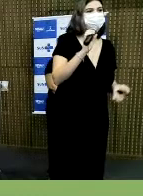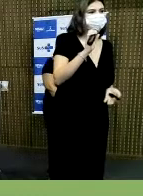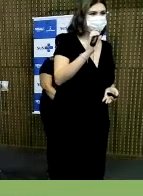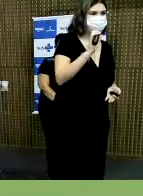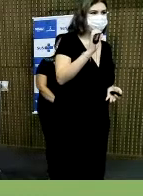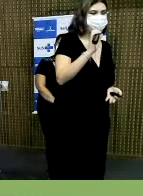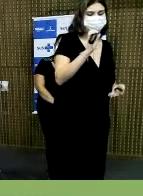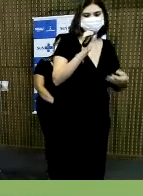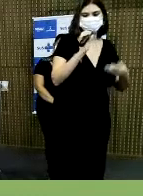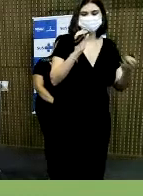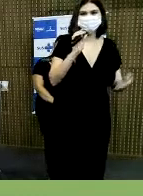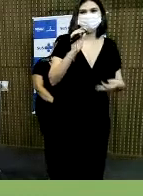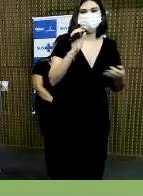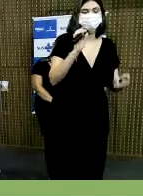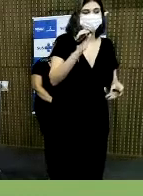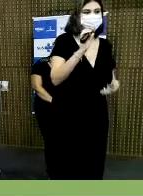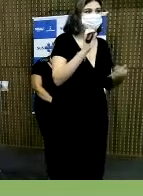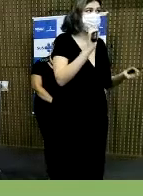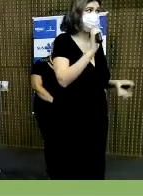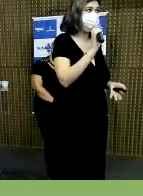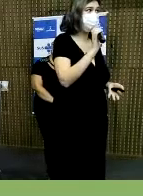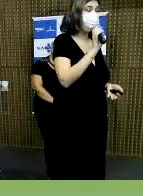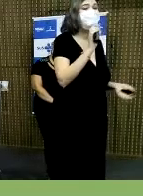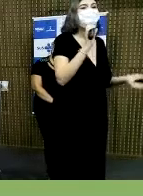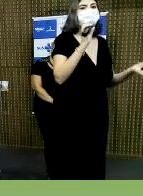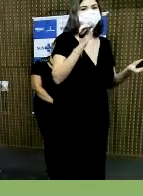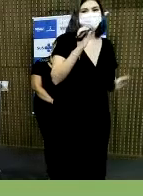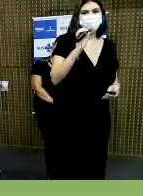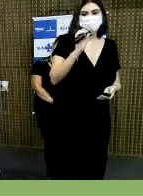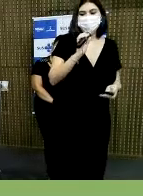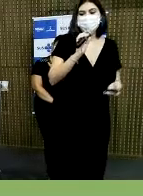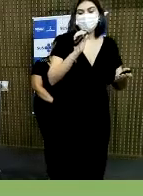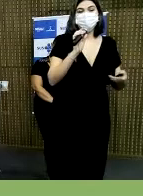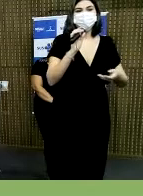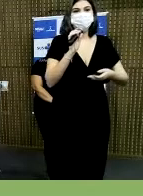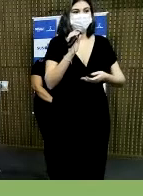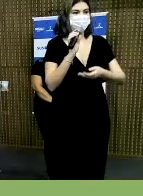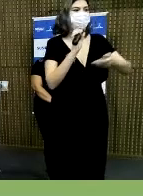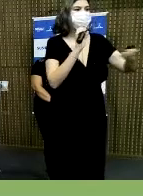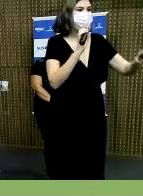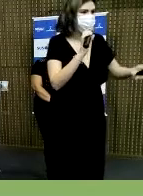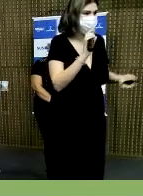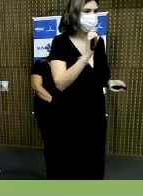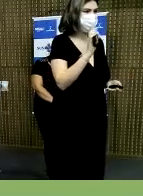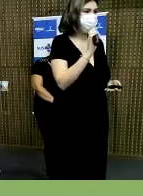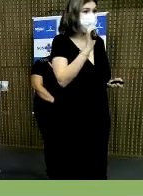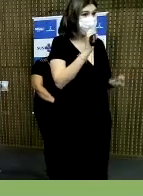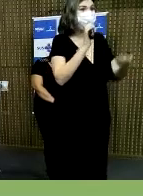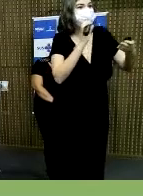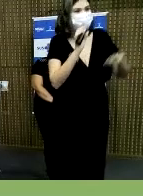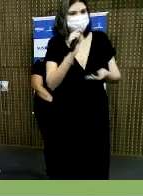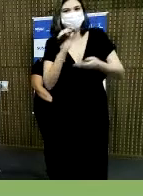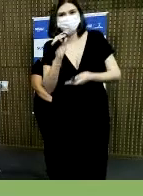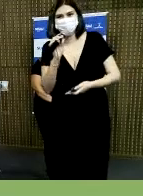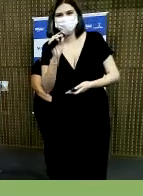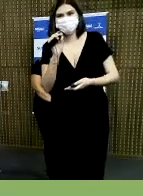em relação a essas crianças, esses fetos, essa gestação. Porém, nós conversamos entre a equipe para ver